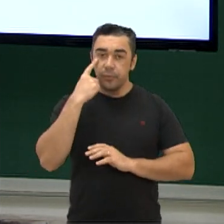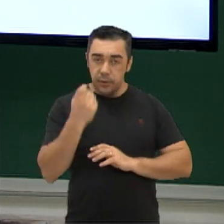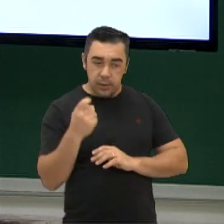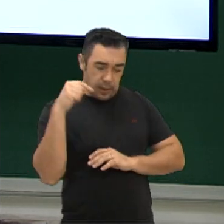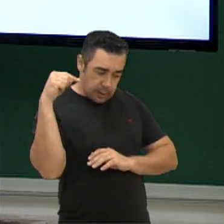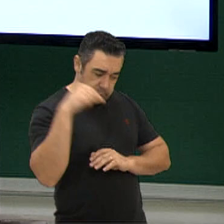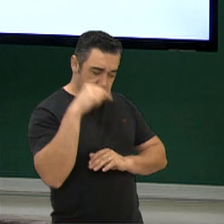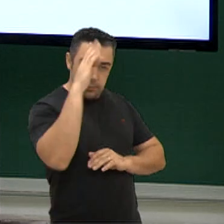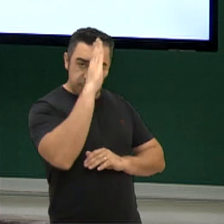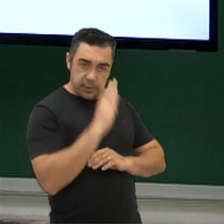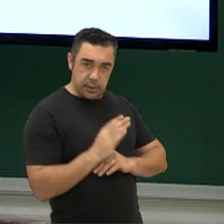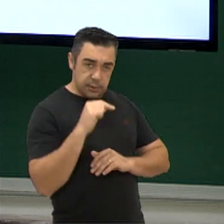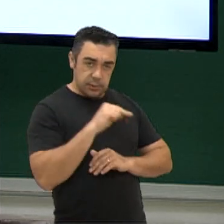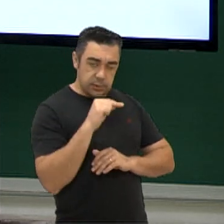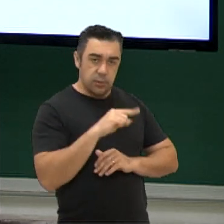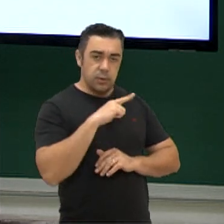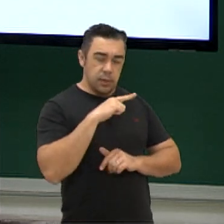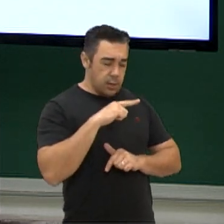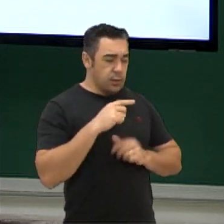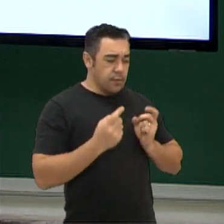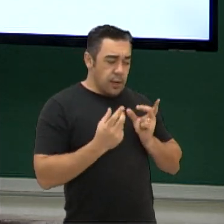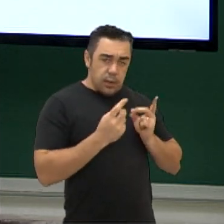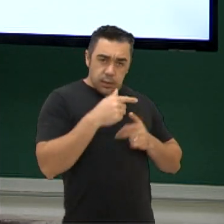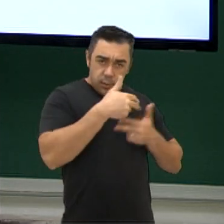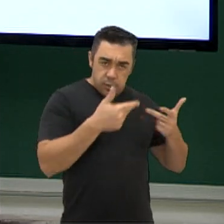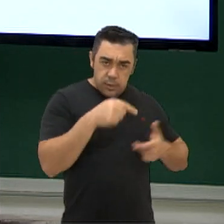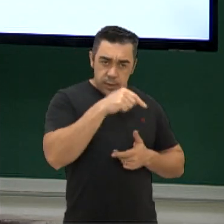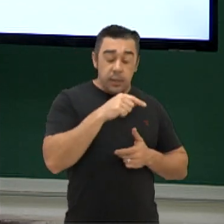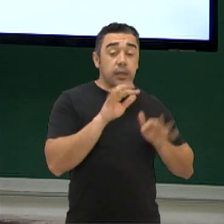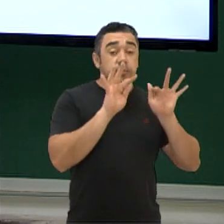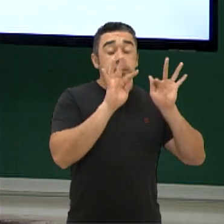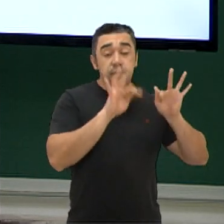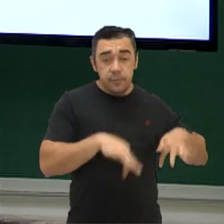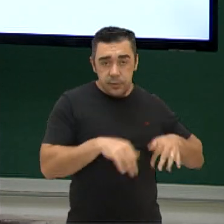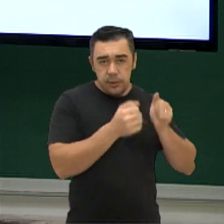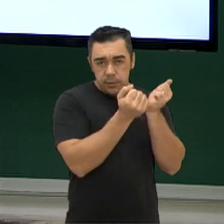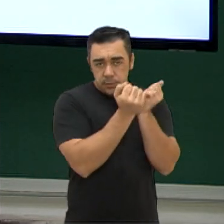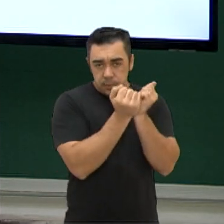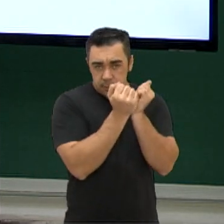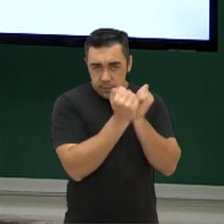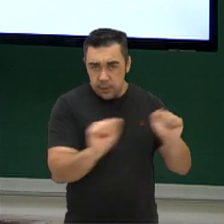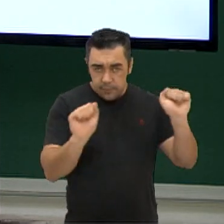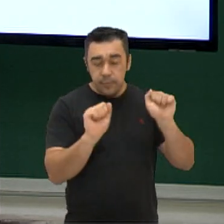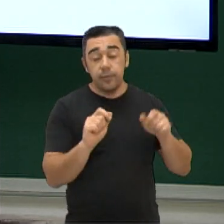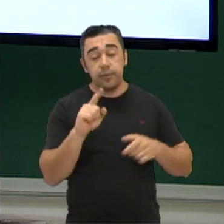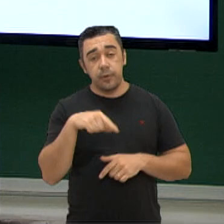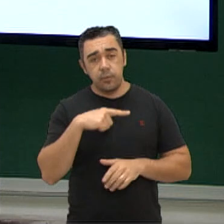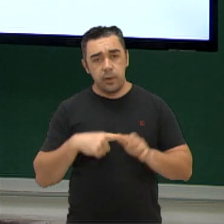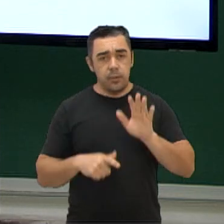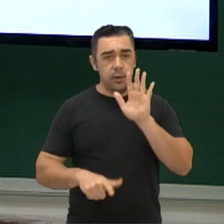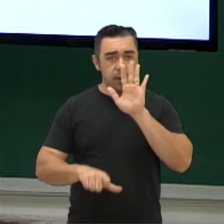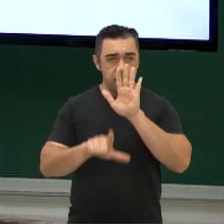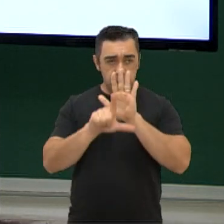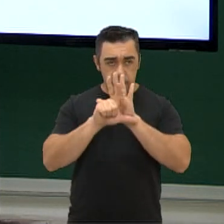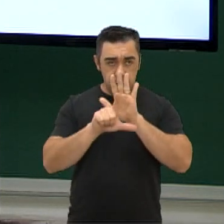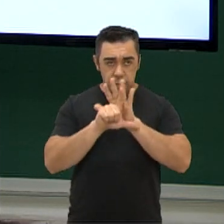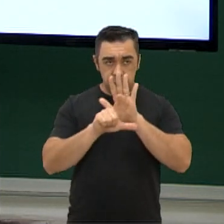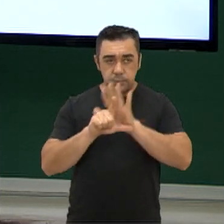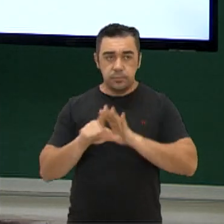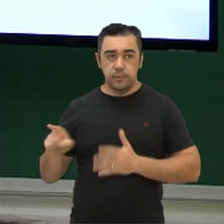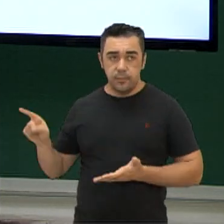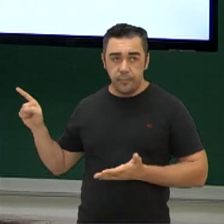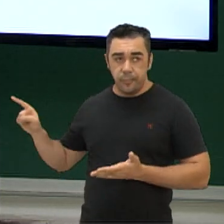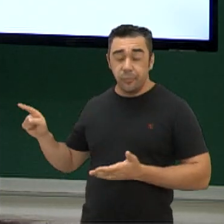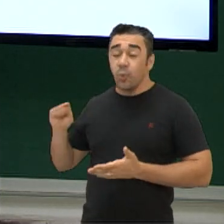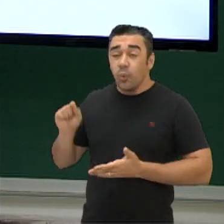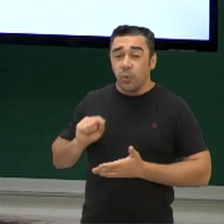consumidor, interessada economicamente que a escravidão terminasse nesses países, ela decreta uma lei chamada Bill Arbedin,